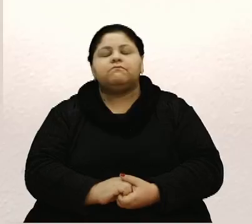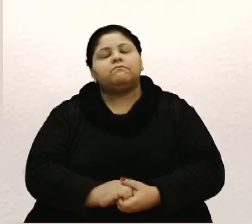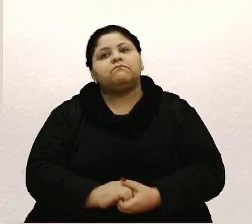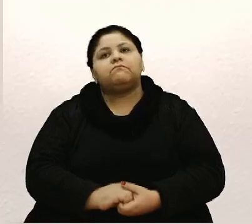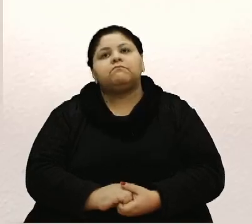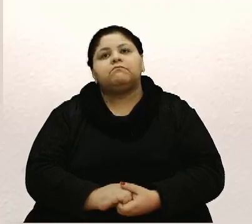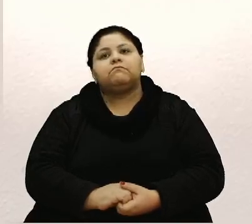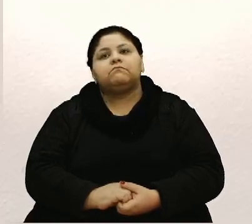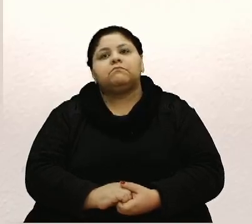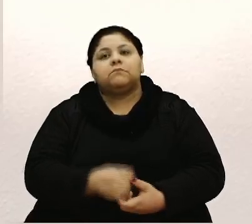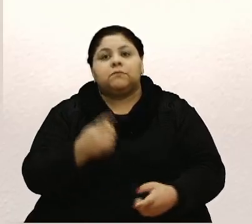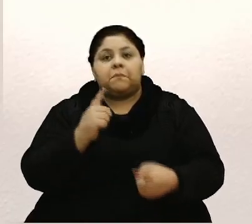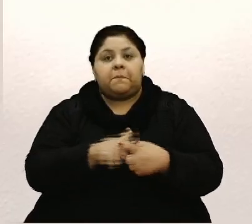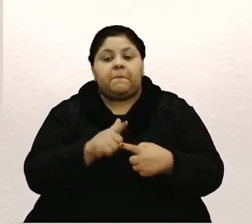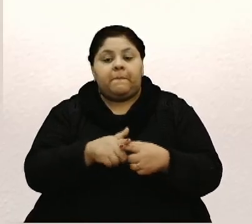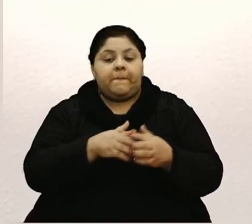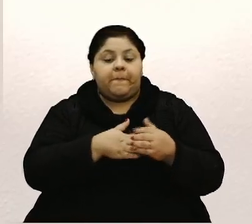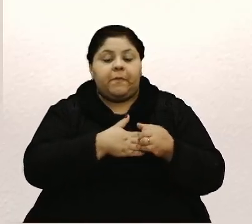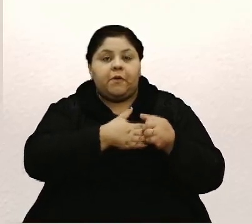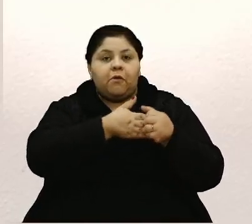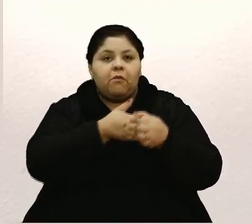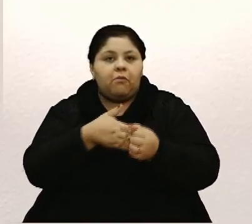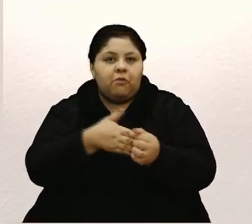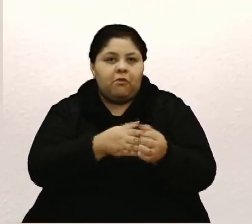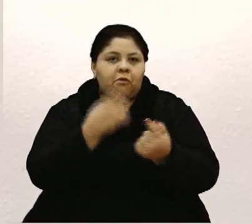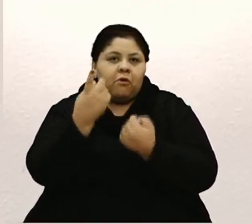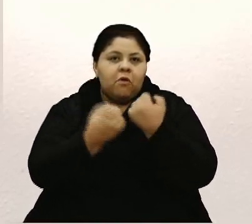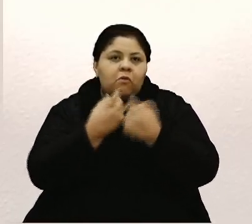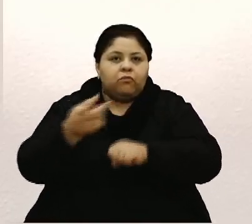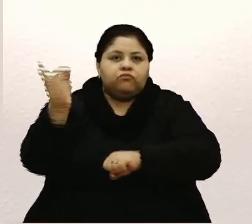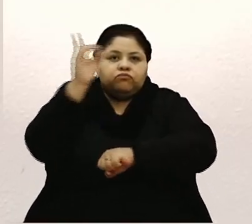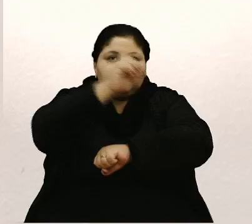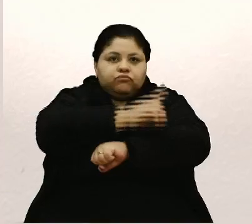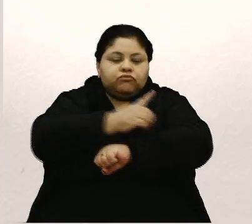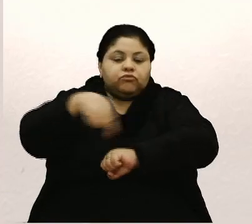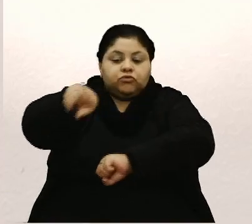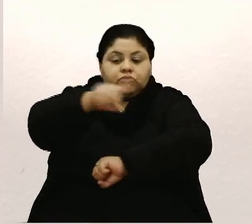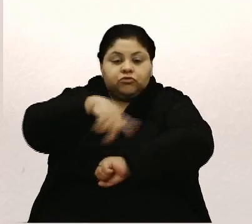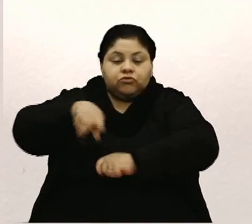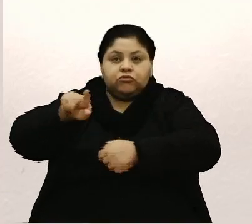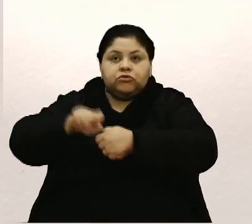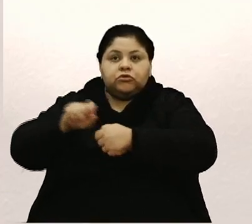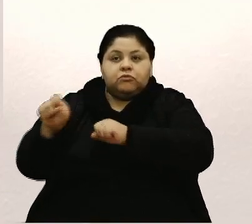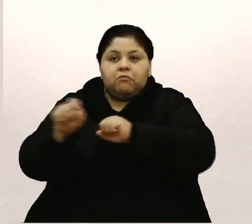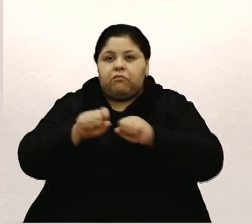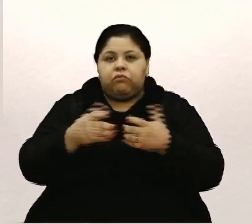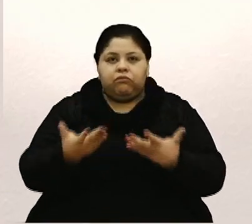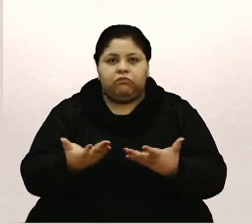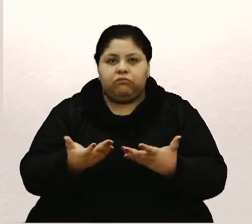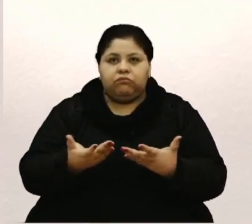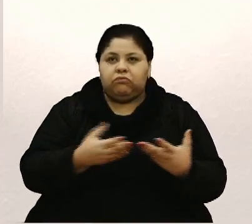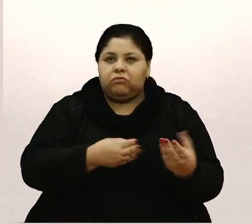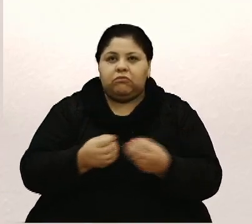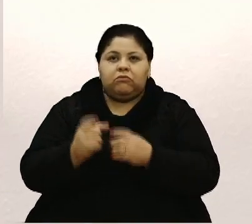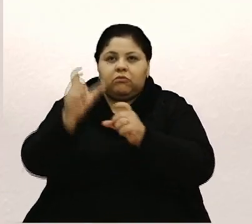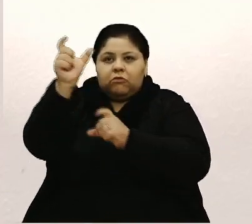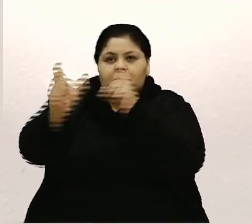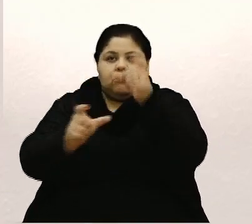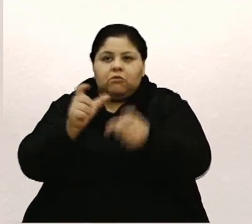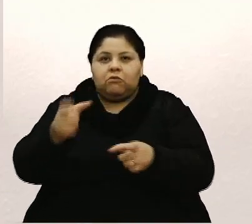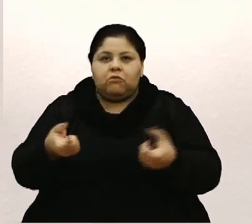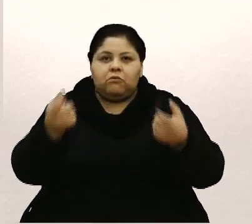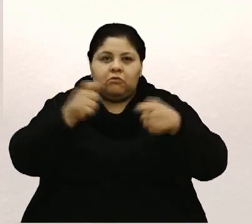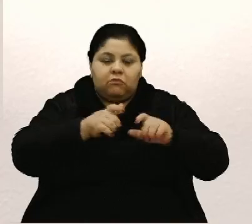ter acompanhado por alguns dias. A gente fazia o possível, muitas pessoas precisando,